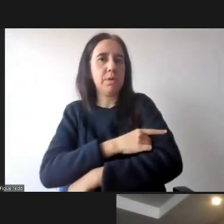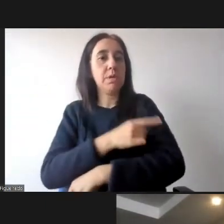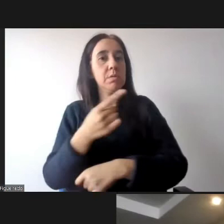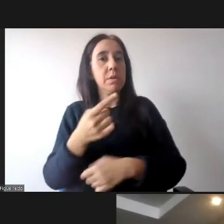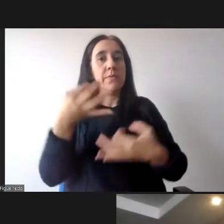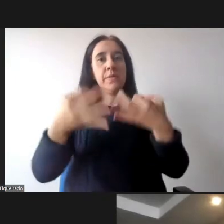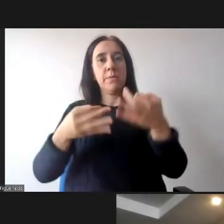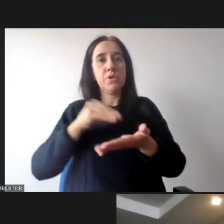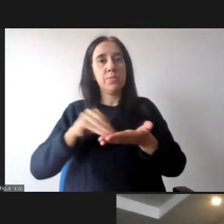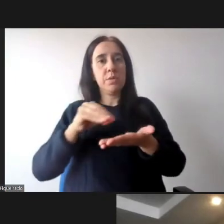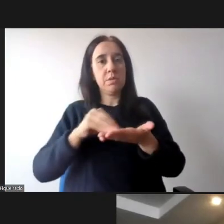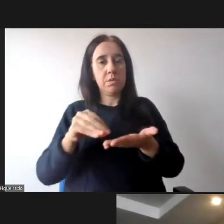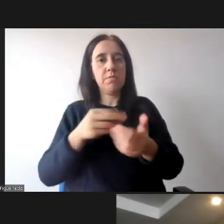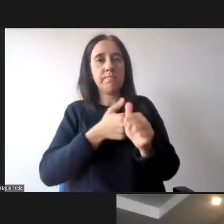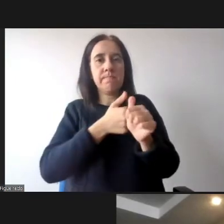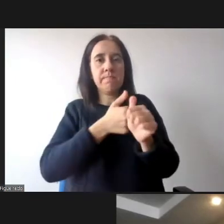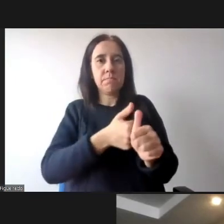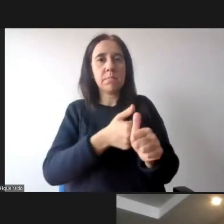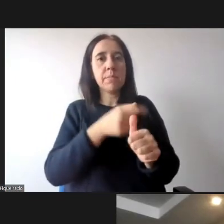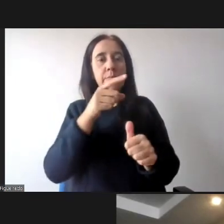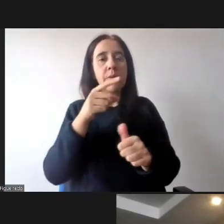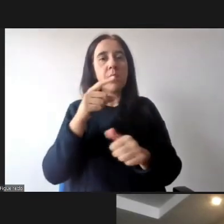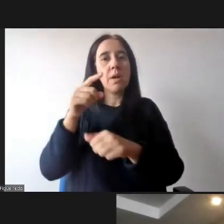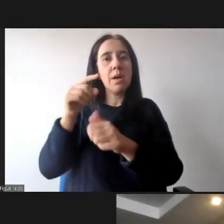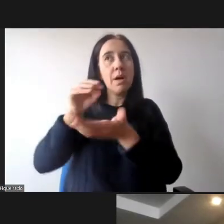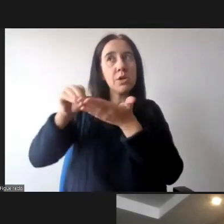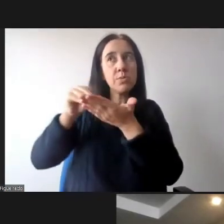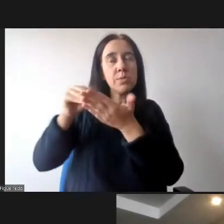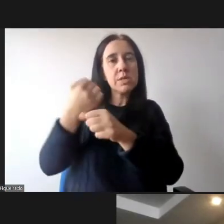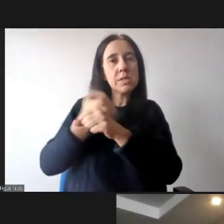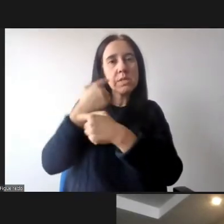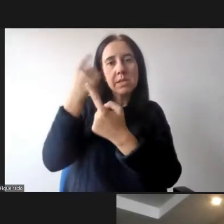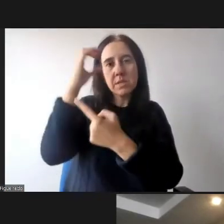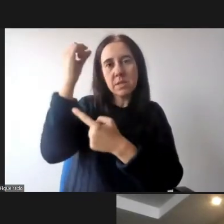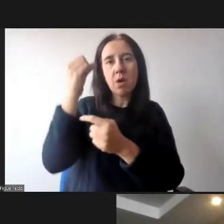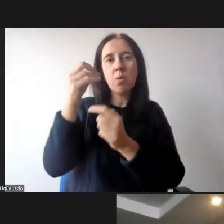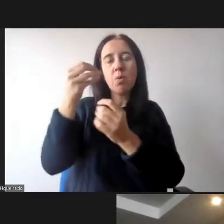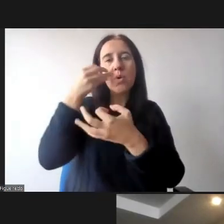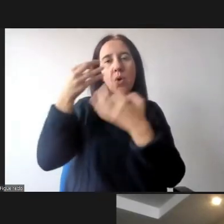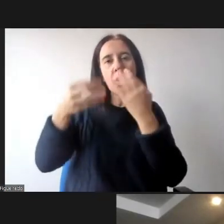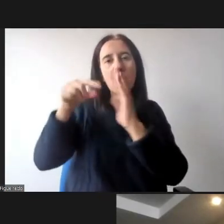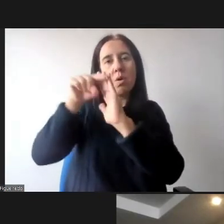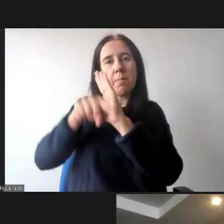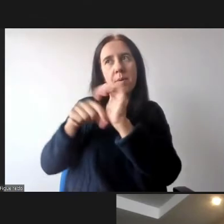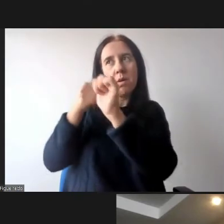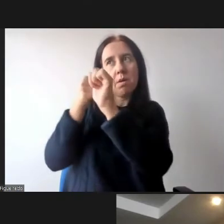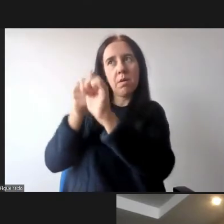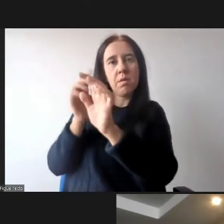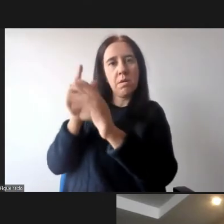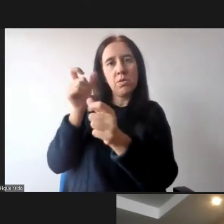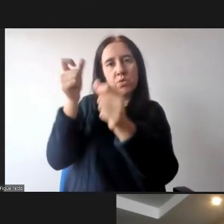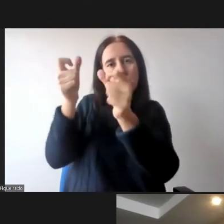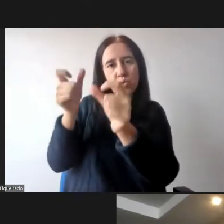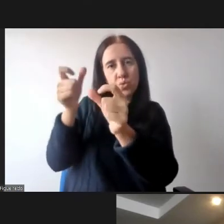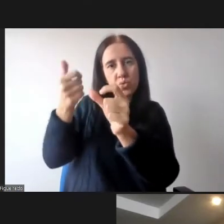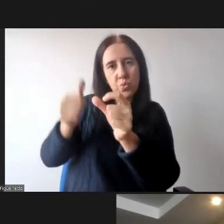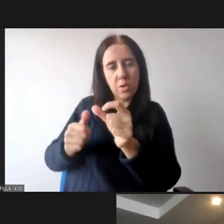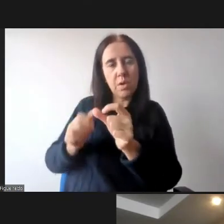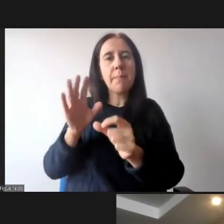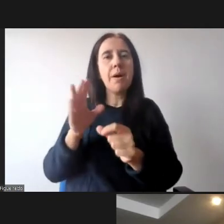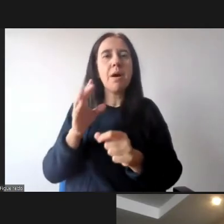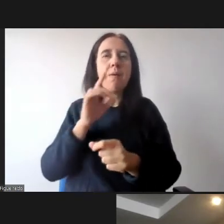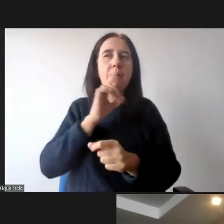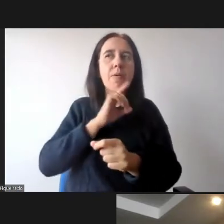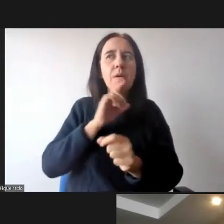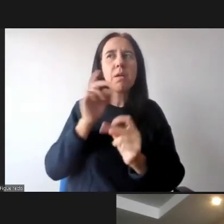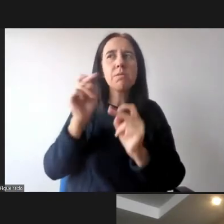Administrativos julgam do cumprimento pela administração das normas e princípios jurídicos que a vinculam e não da conveniência ou oportunidade da